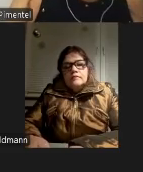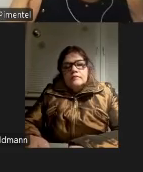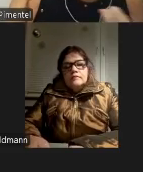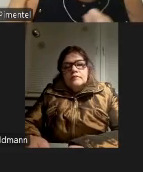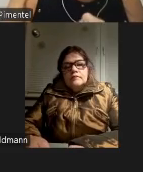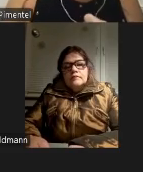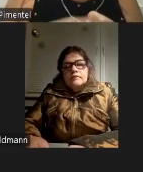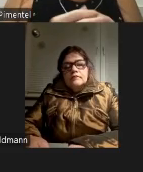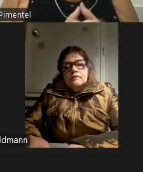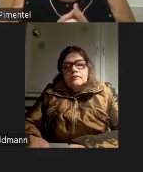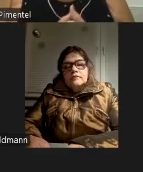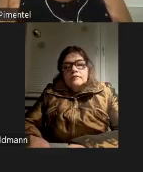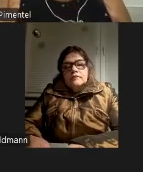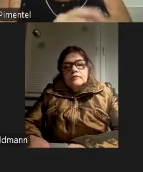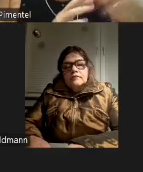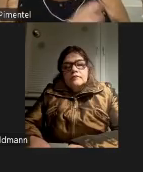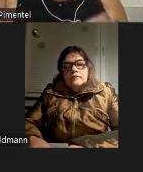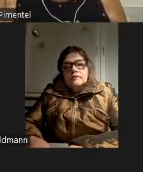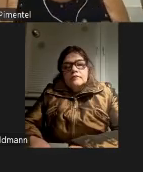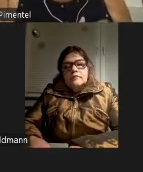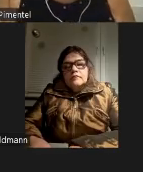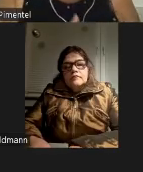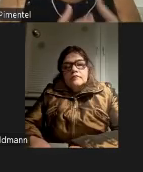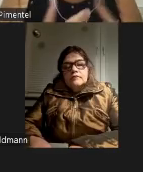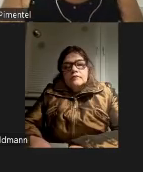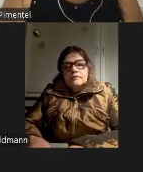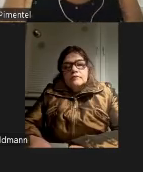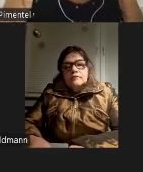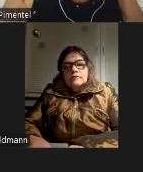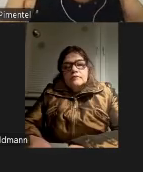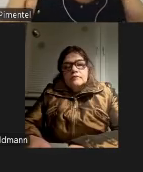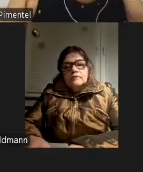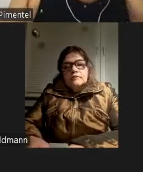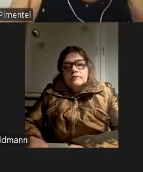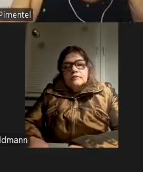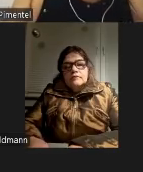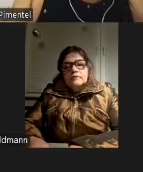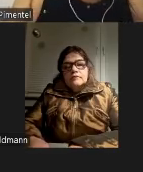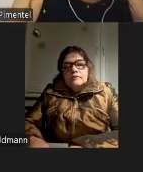vê que interessante, minha gente, quem foi meu aluno na imersão já viu esse